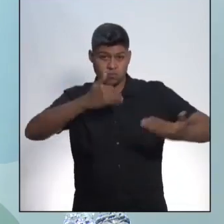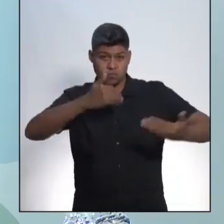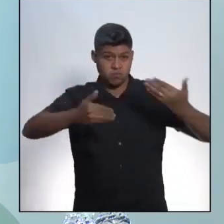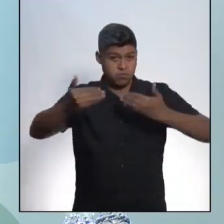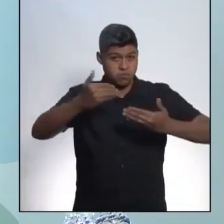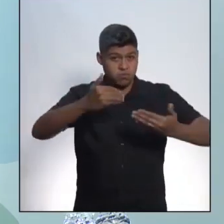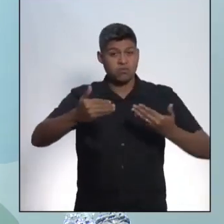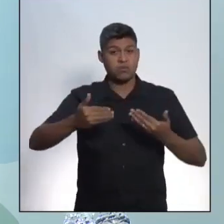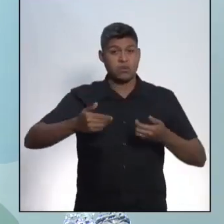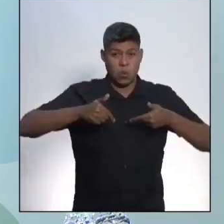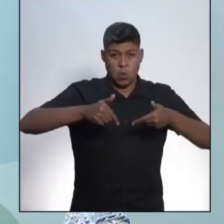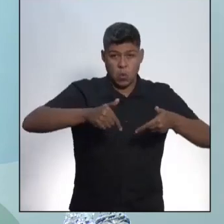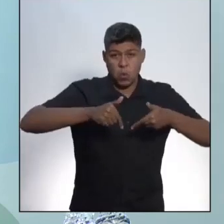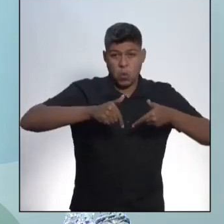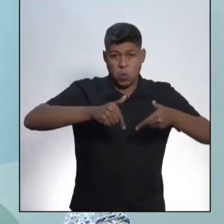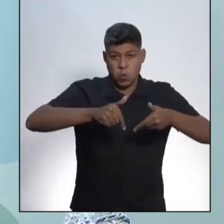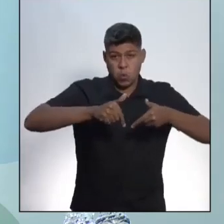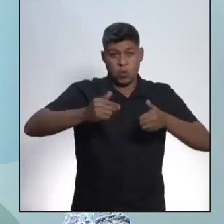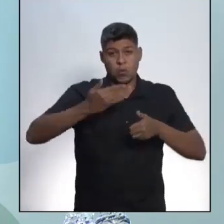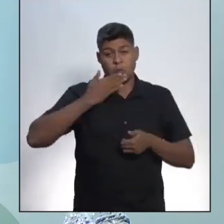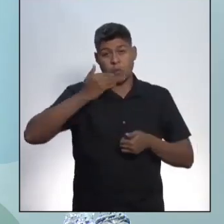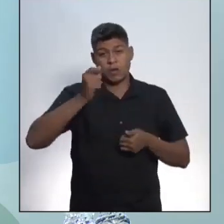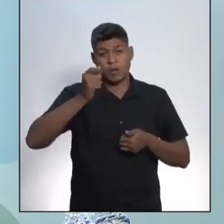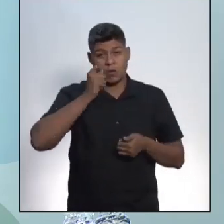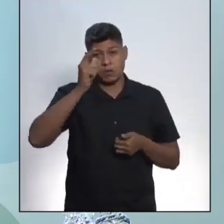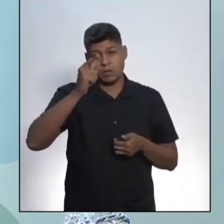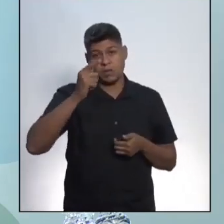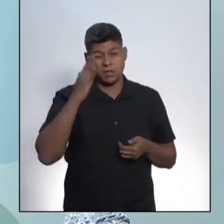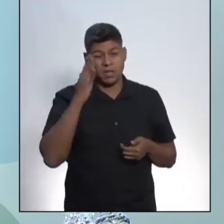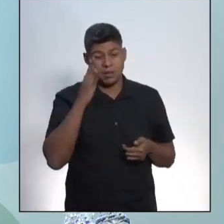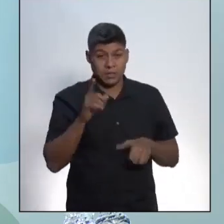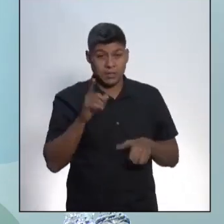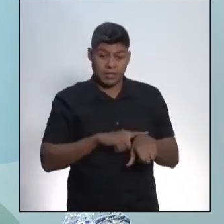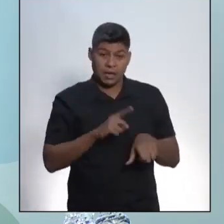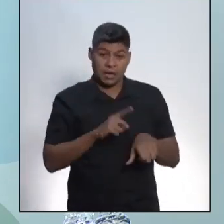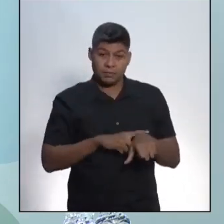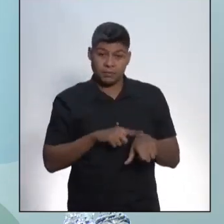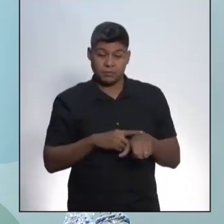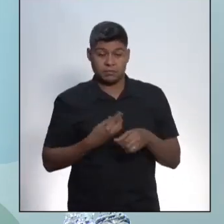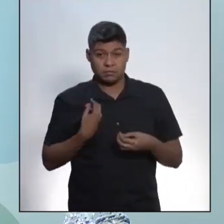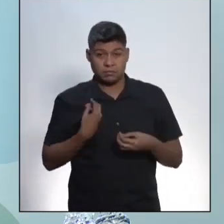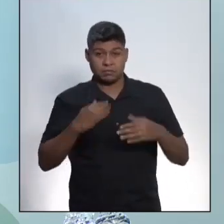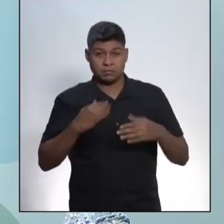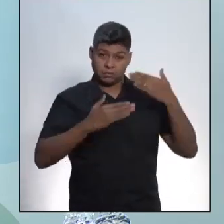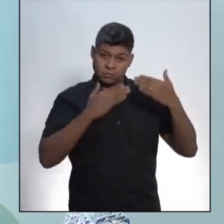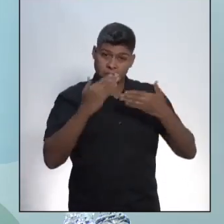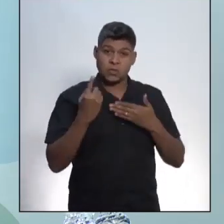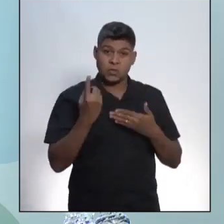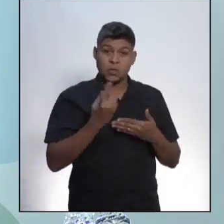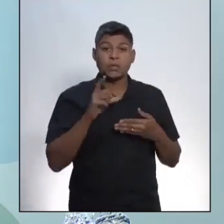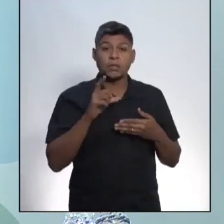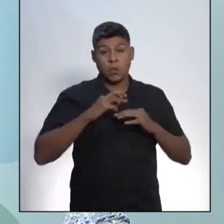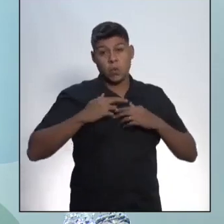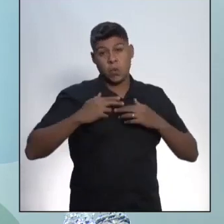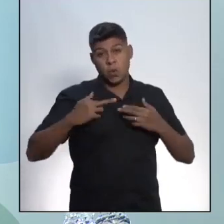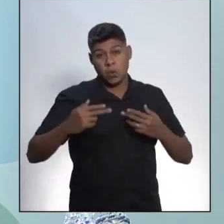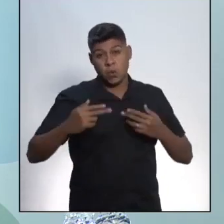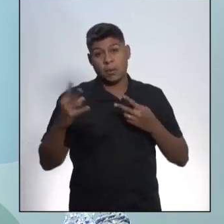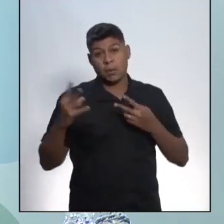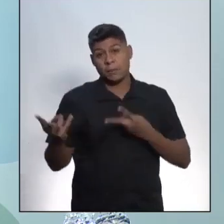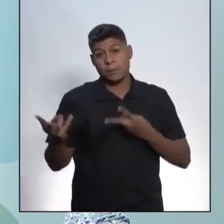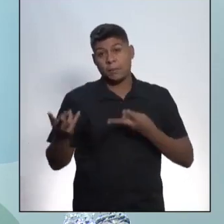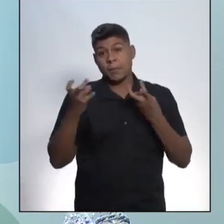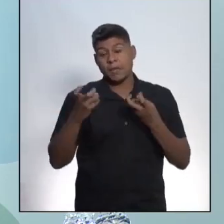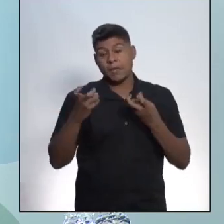se dedica para levar a melhor programação. É óbvio que nesse processo, nesse percurso, a gente tem muita coisa que vai percebendo